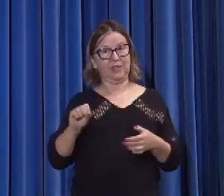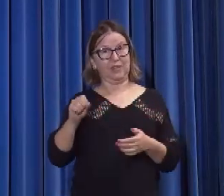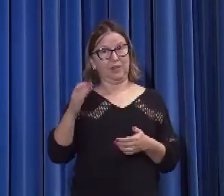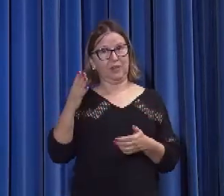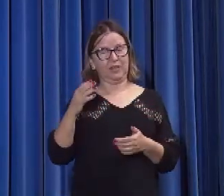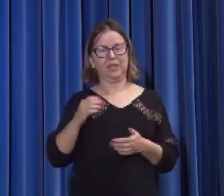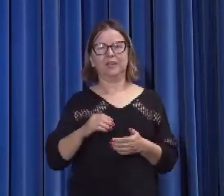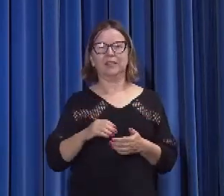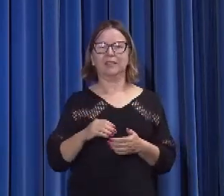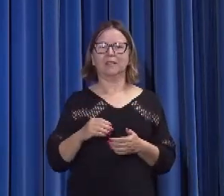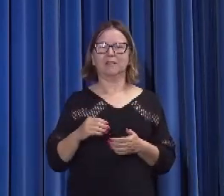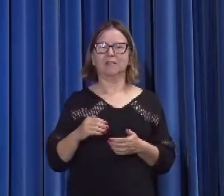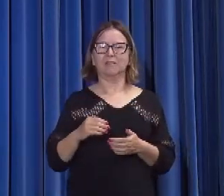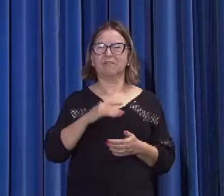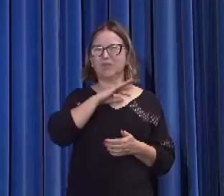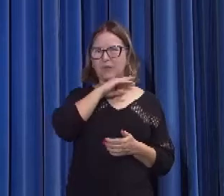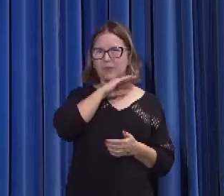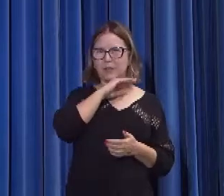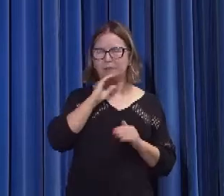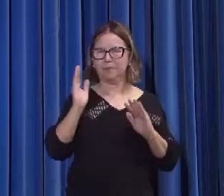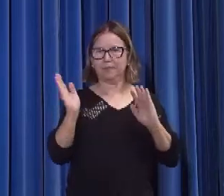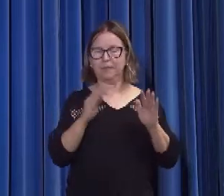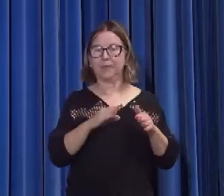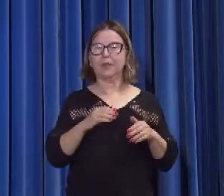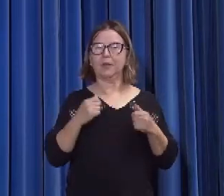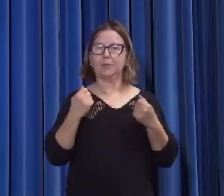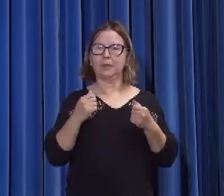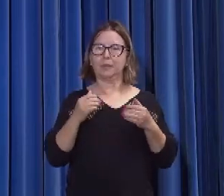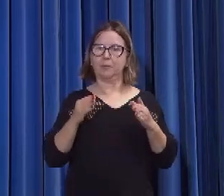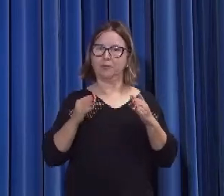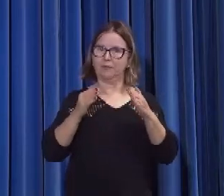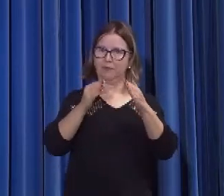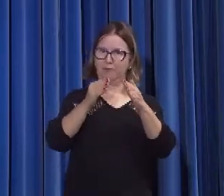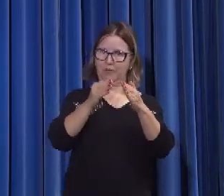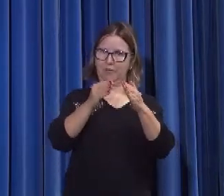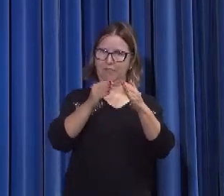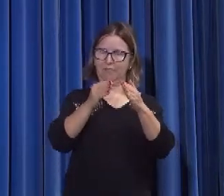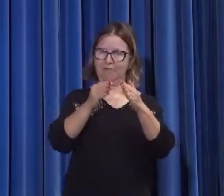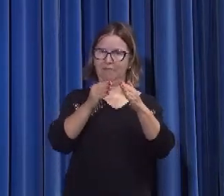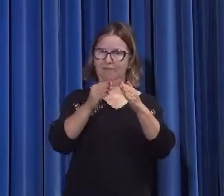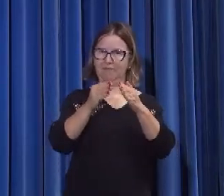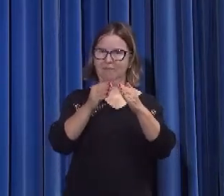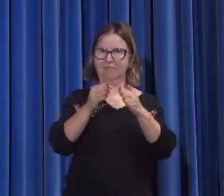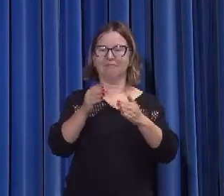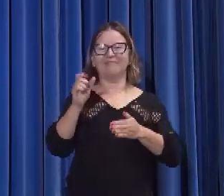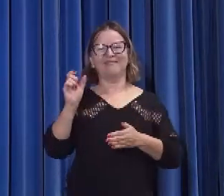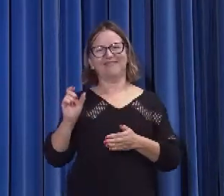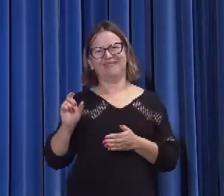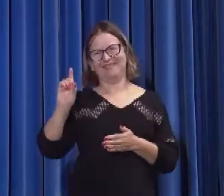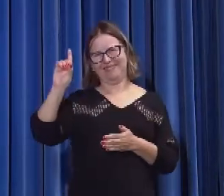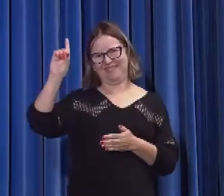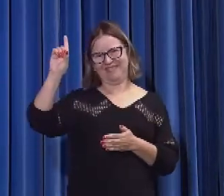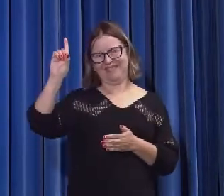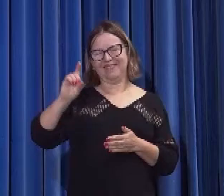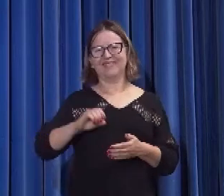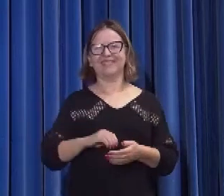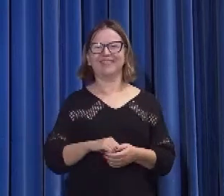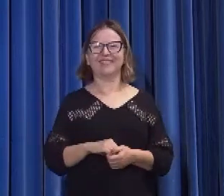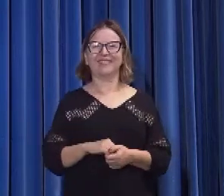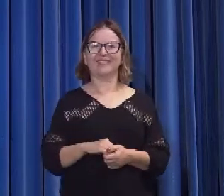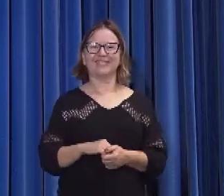isso que você precisa focar, nós precisamos focar os olhos na palavra.